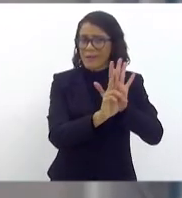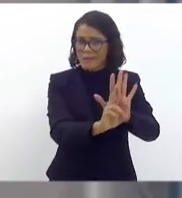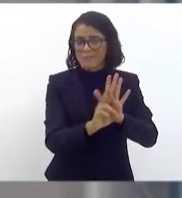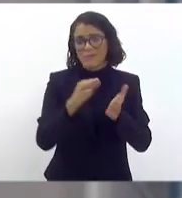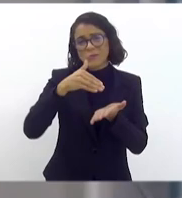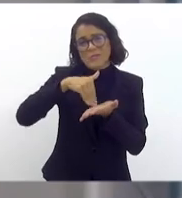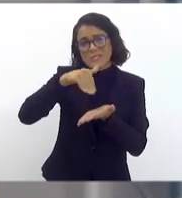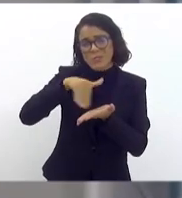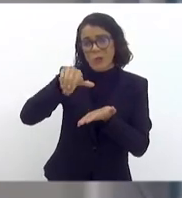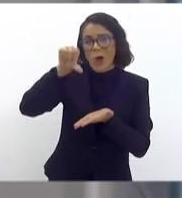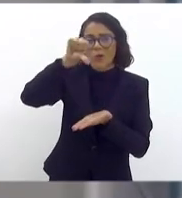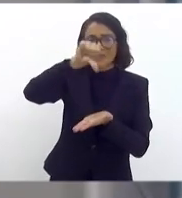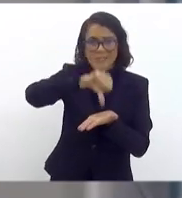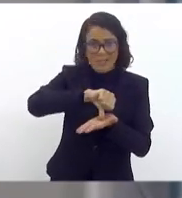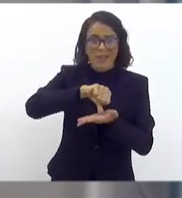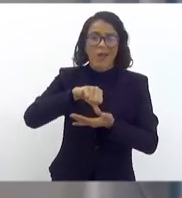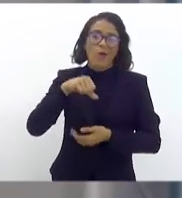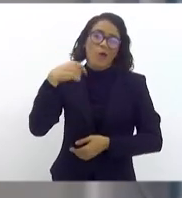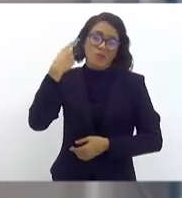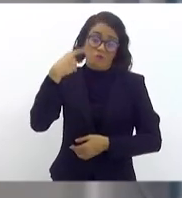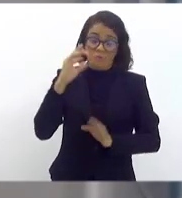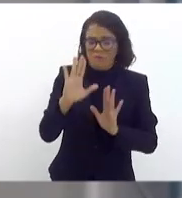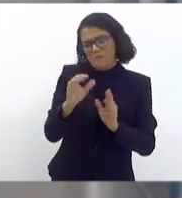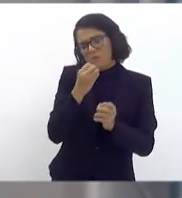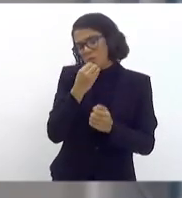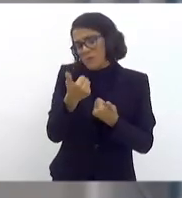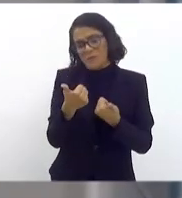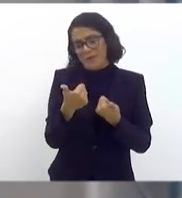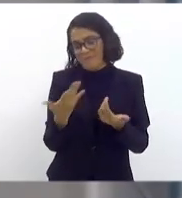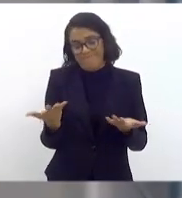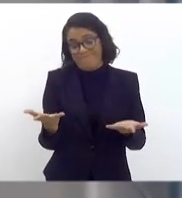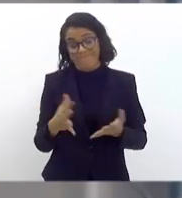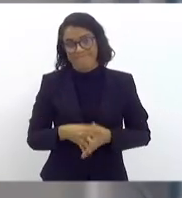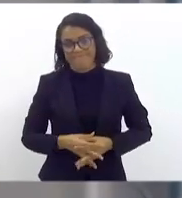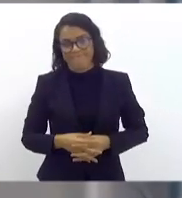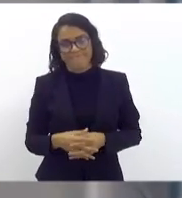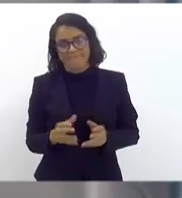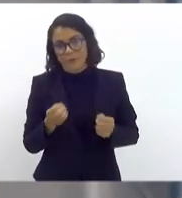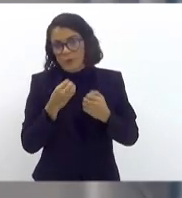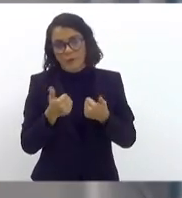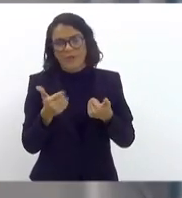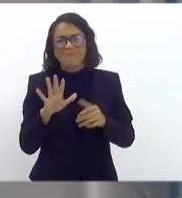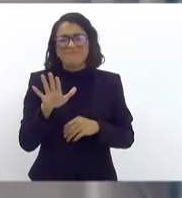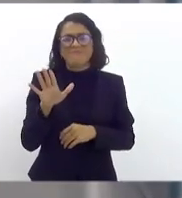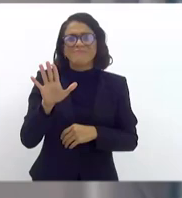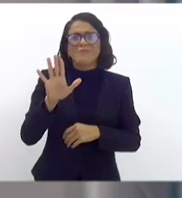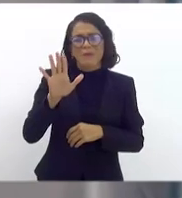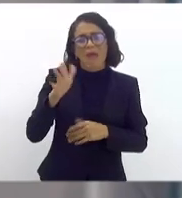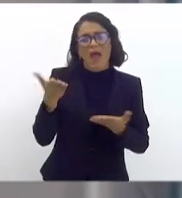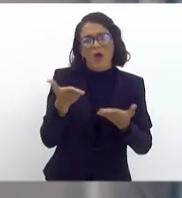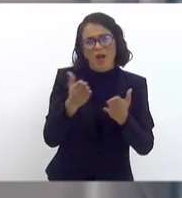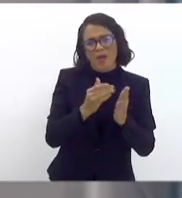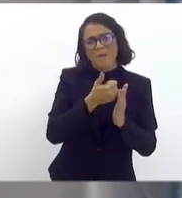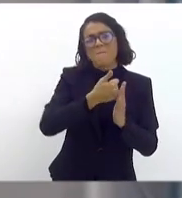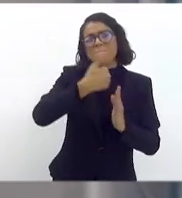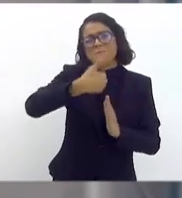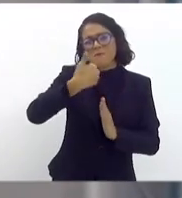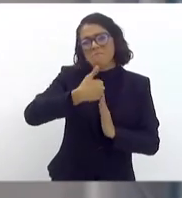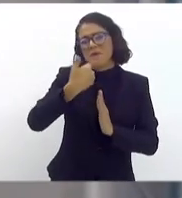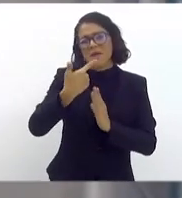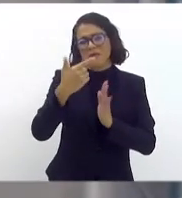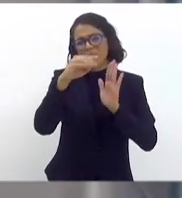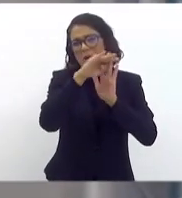escritório central o doutor advogado, mas faz parte. Presidente, me permite. Só chamar os trabalhos à ordem, então, haja